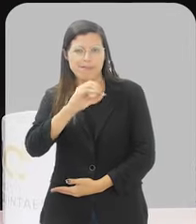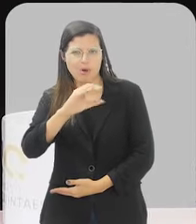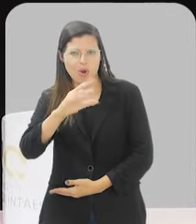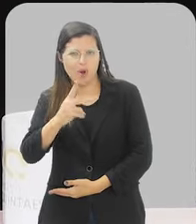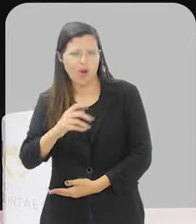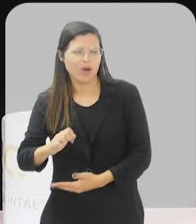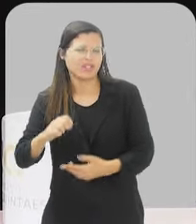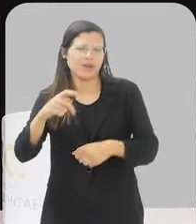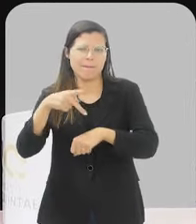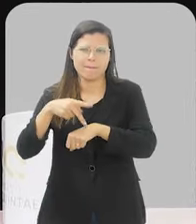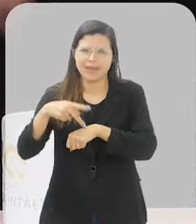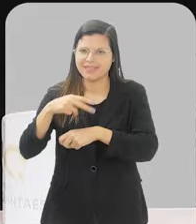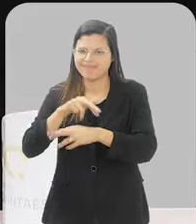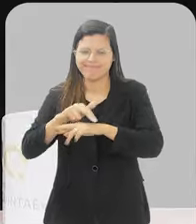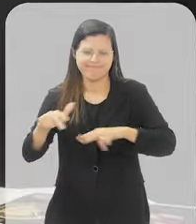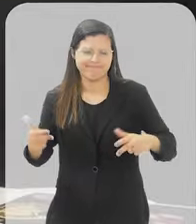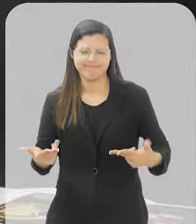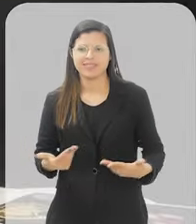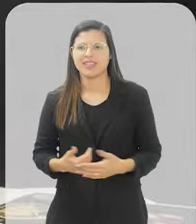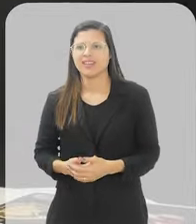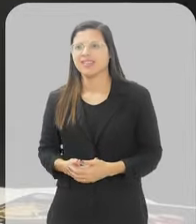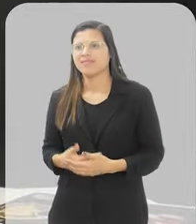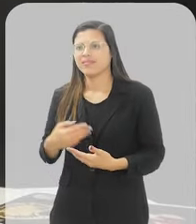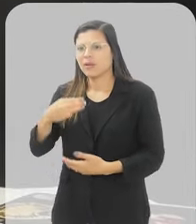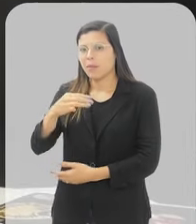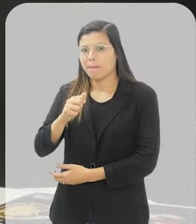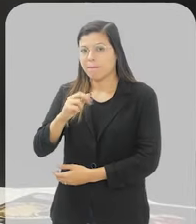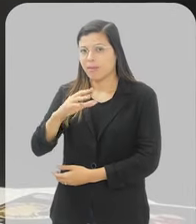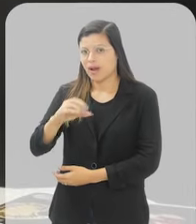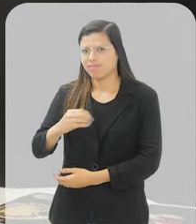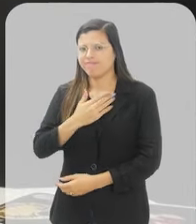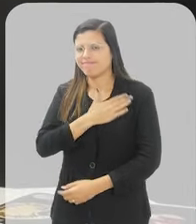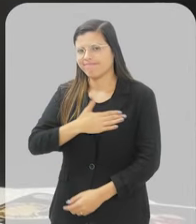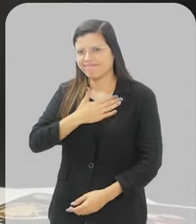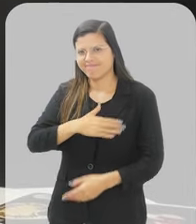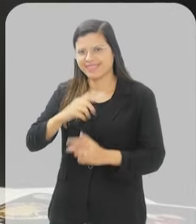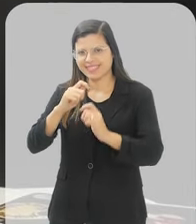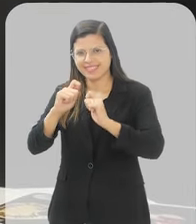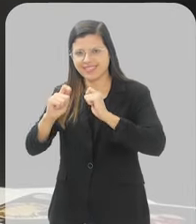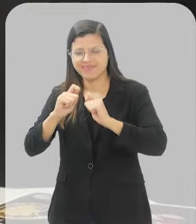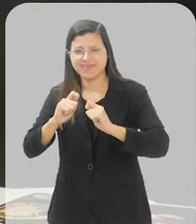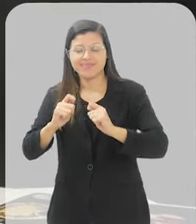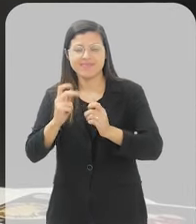brocha vai. Em cima de brocha e vai. Marcos, foi um prazer te entrevistar aqui no Quintas